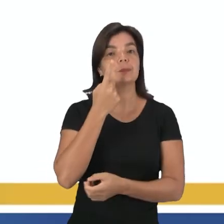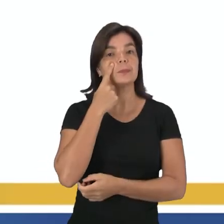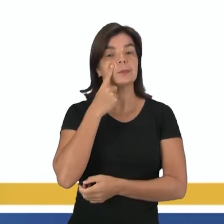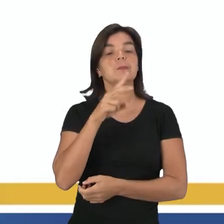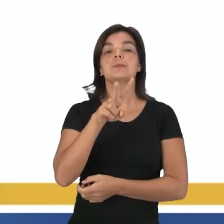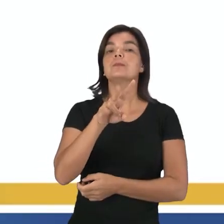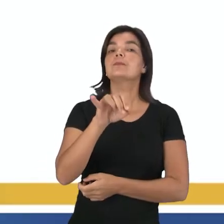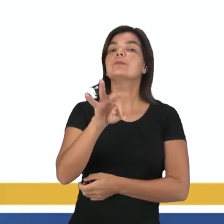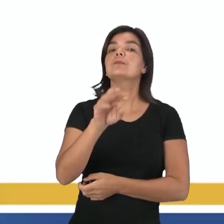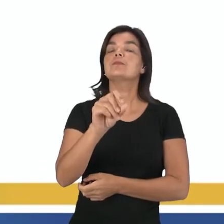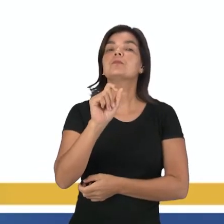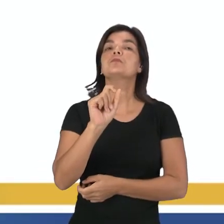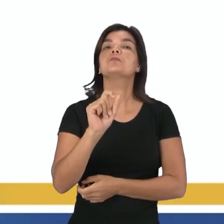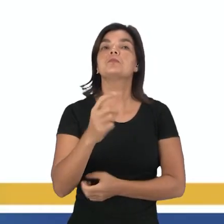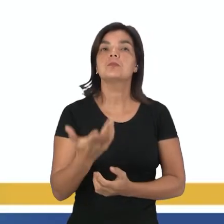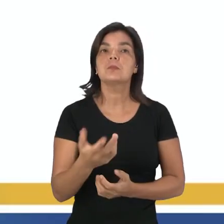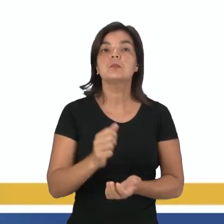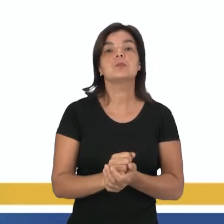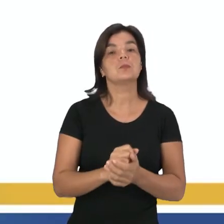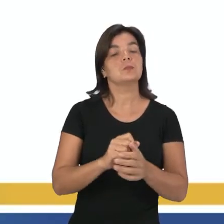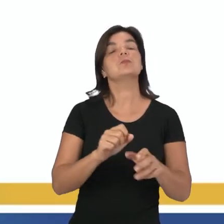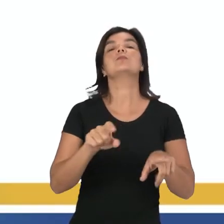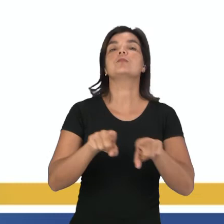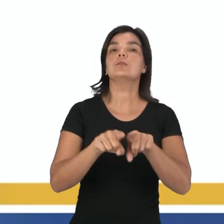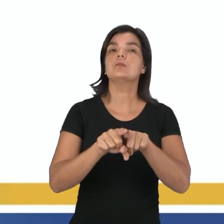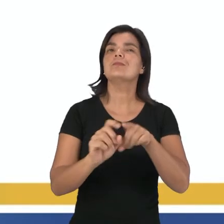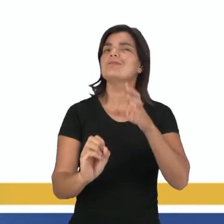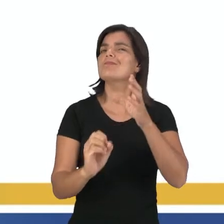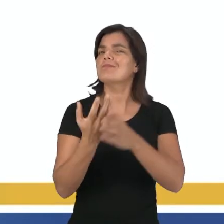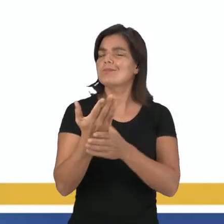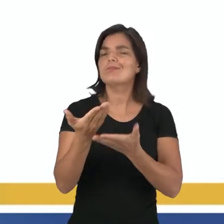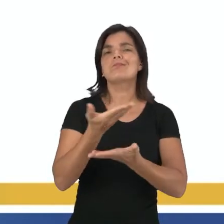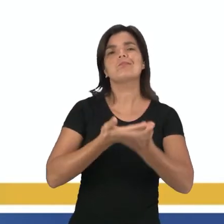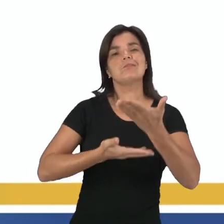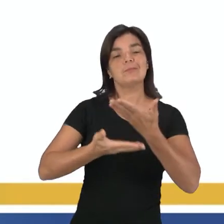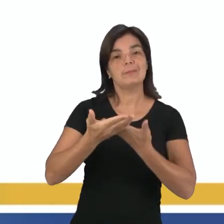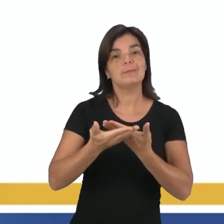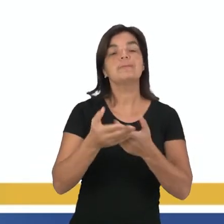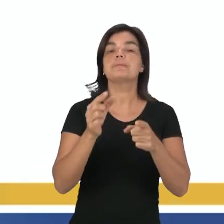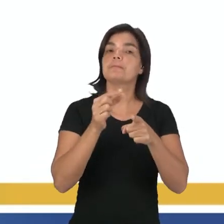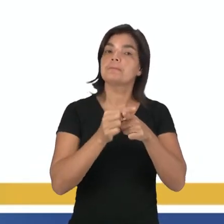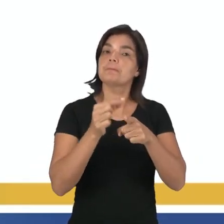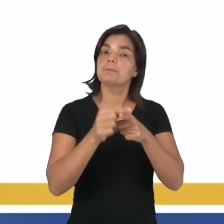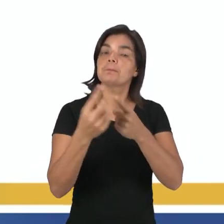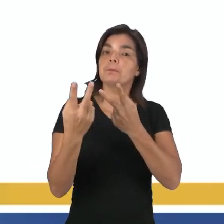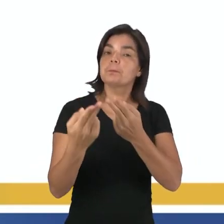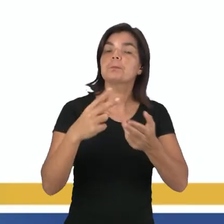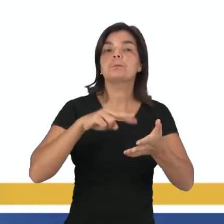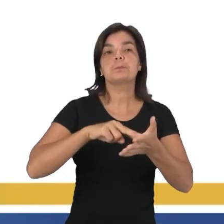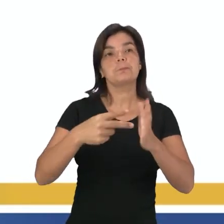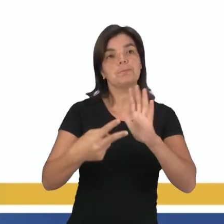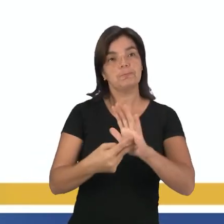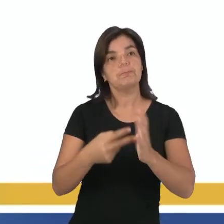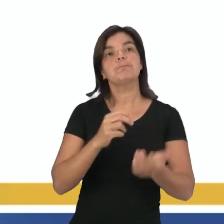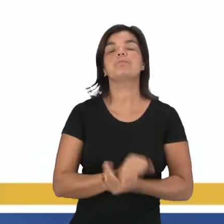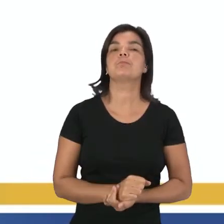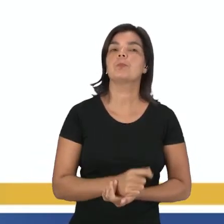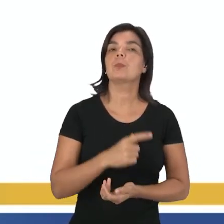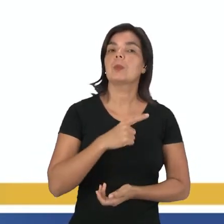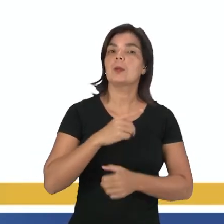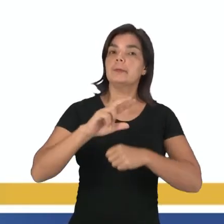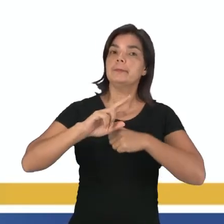de uma vez que, visto que, gerará a mesma relação semântica, o mesmo sentido